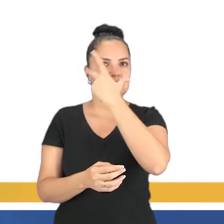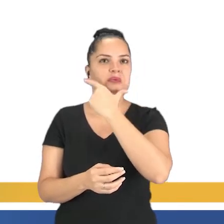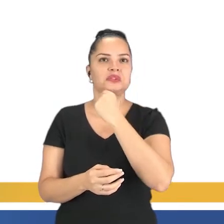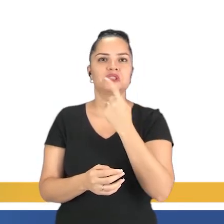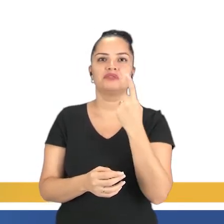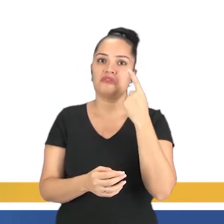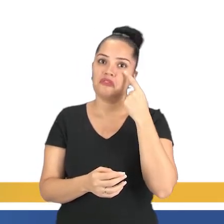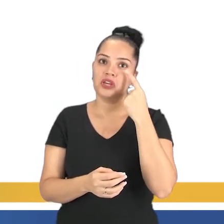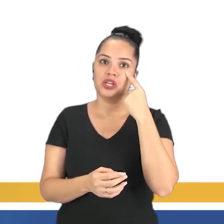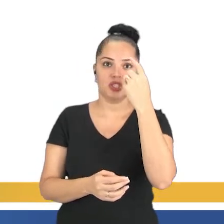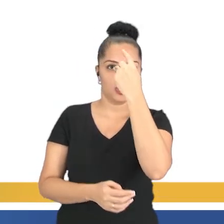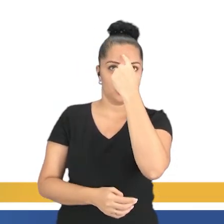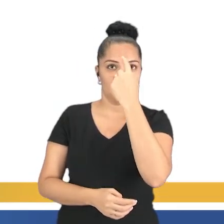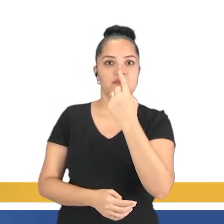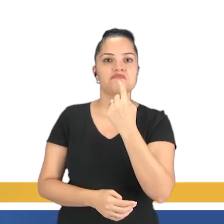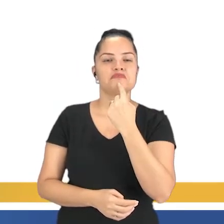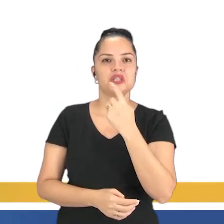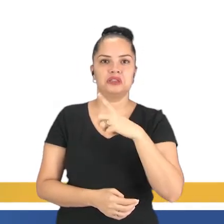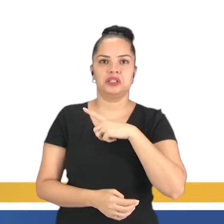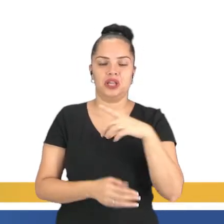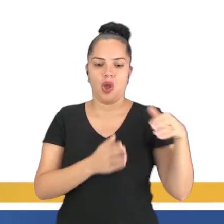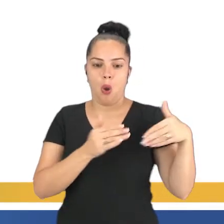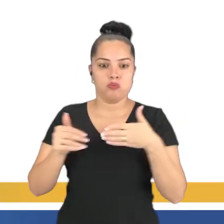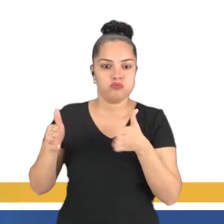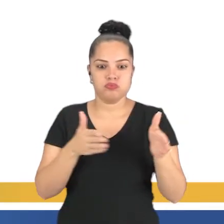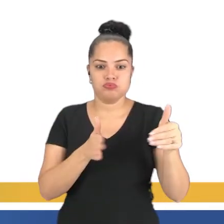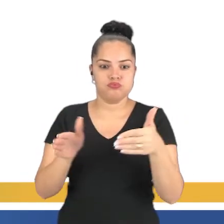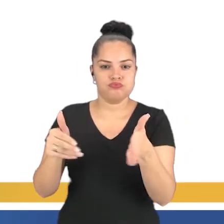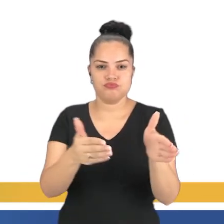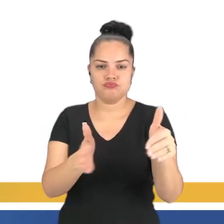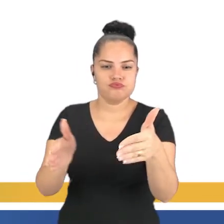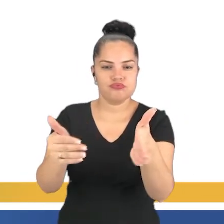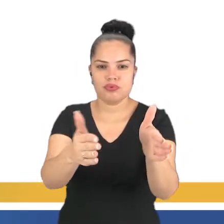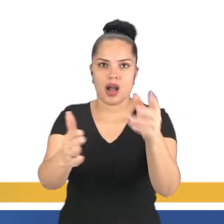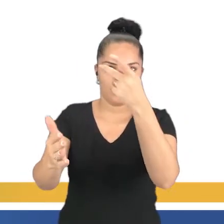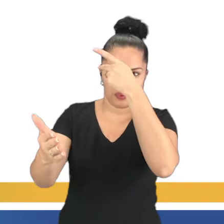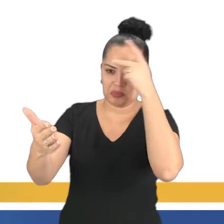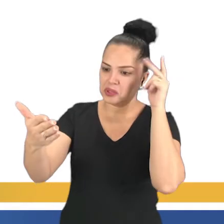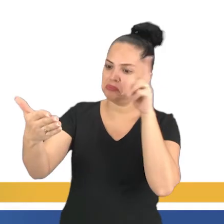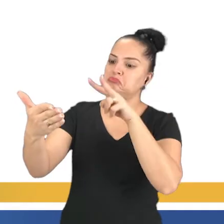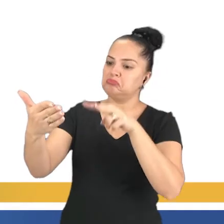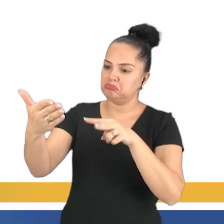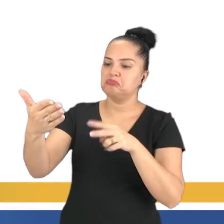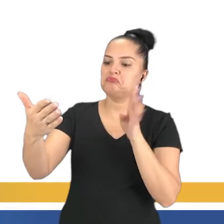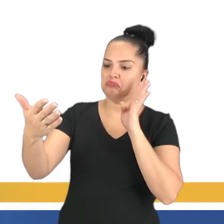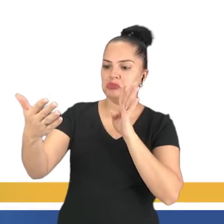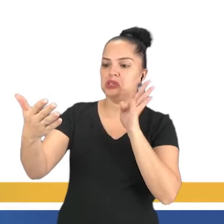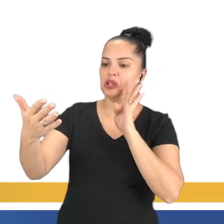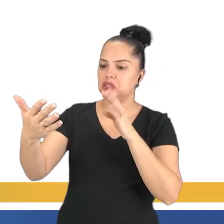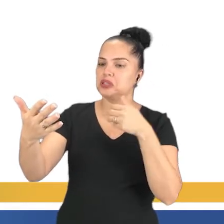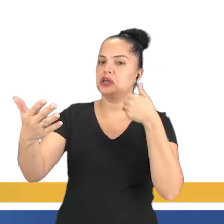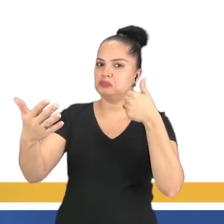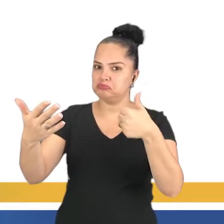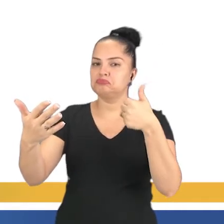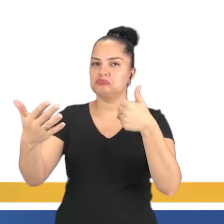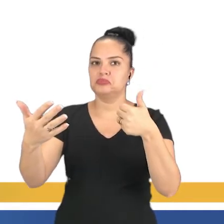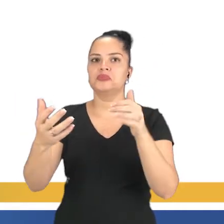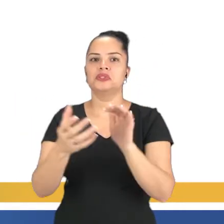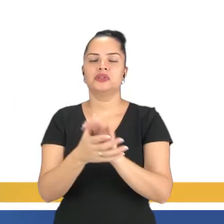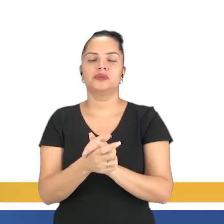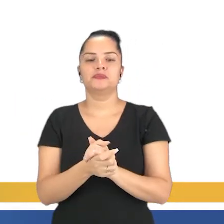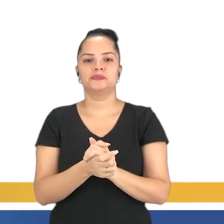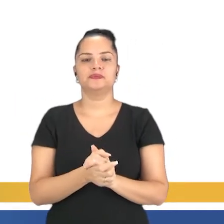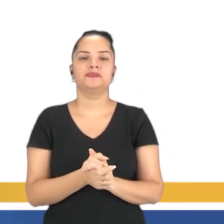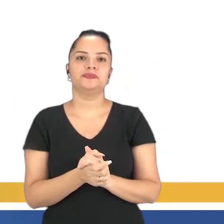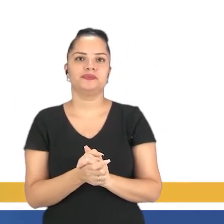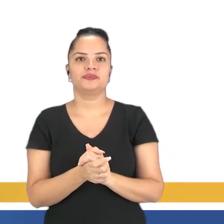aluno. Vejamos aí o movimento da água, muito bom para chamar a atenção, maravilhoso, chama realmente a atenção do seu leitor para o